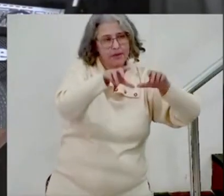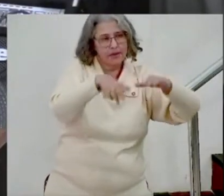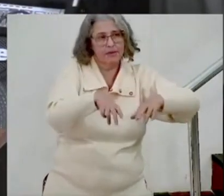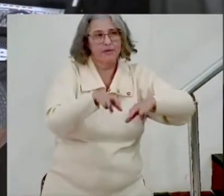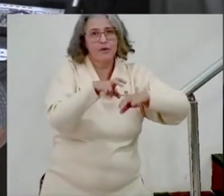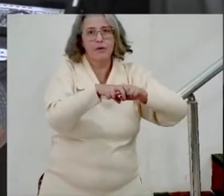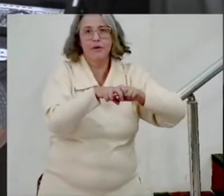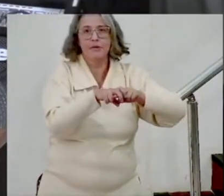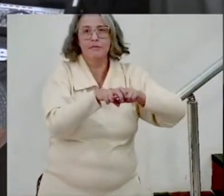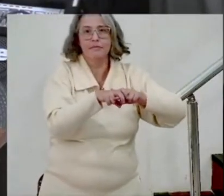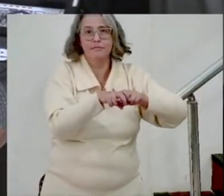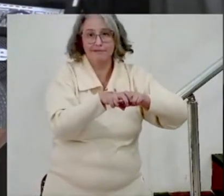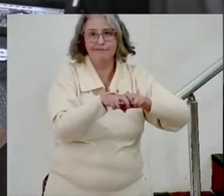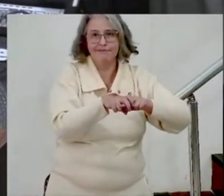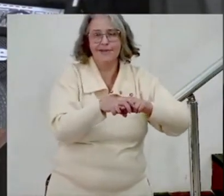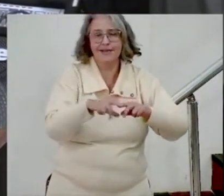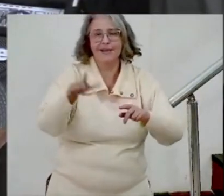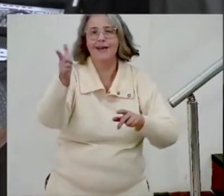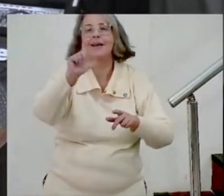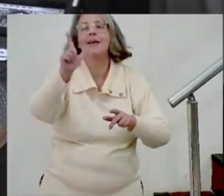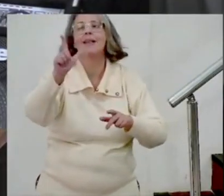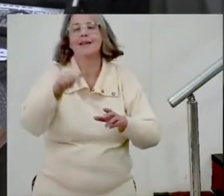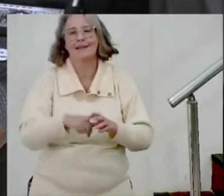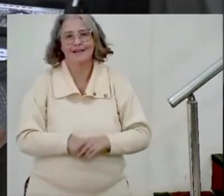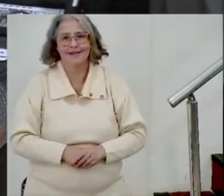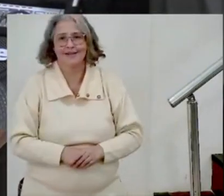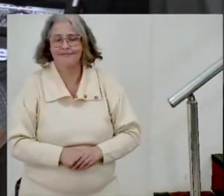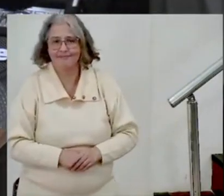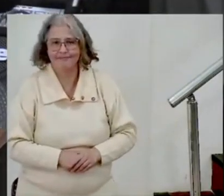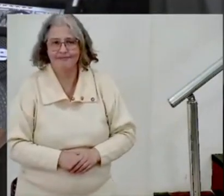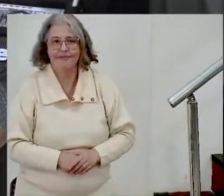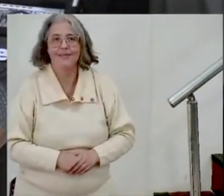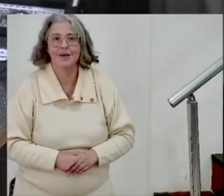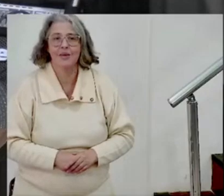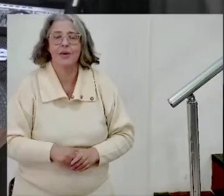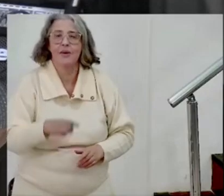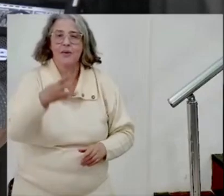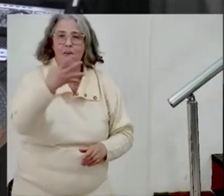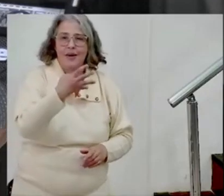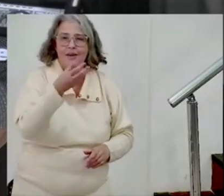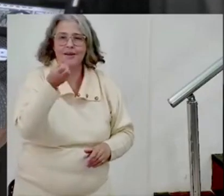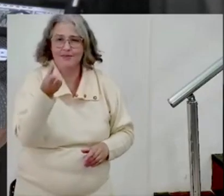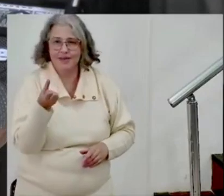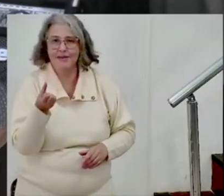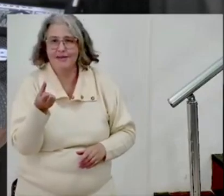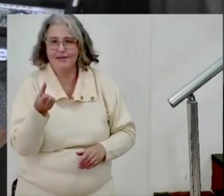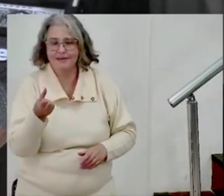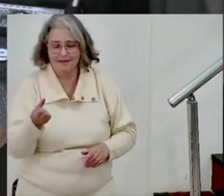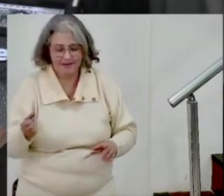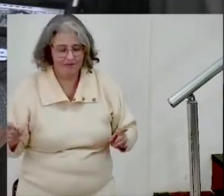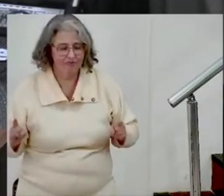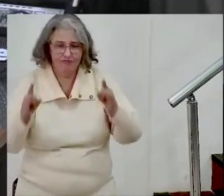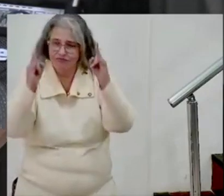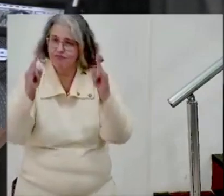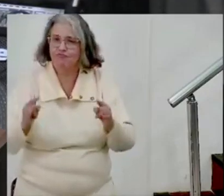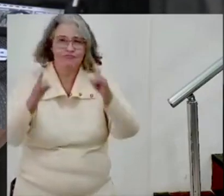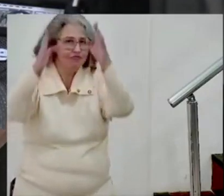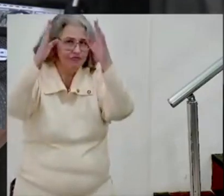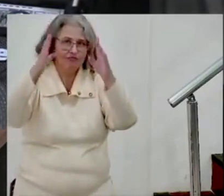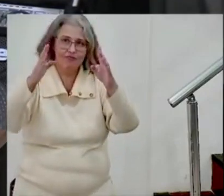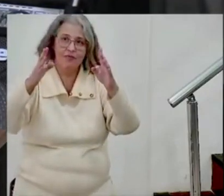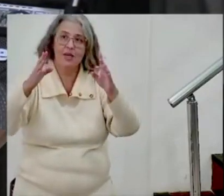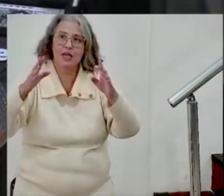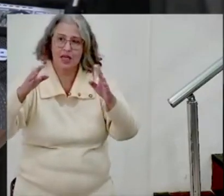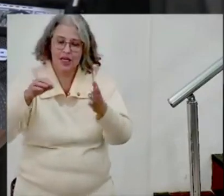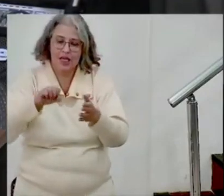a 46ª cidade fortificada do reino de Judá, que Senaqueribe, com a sua máquina de guerra implacável